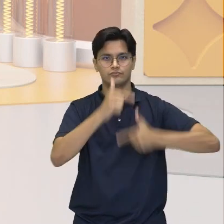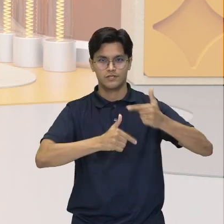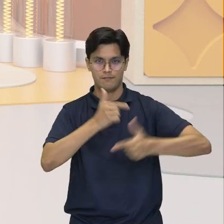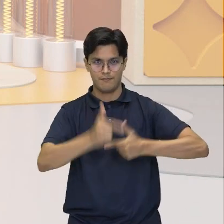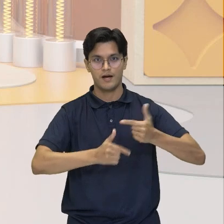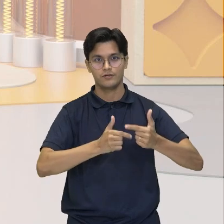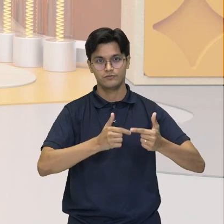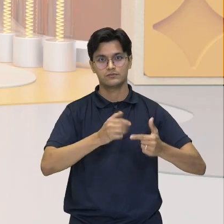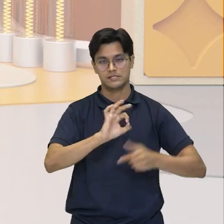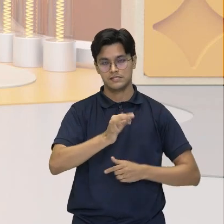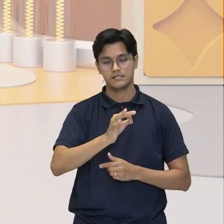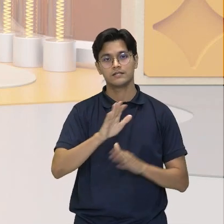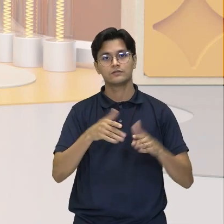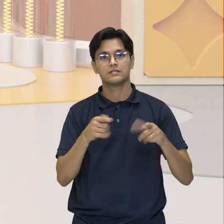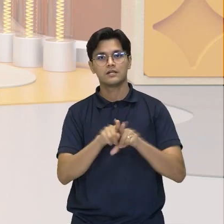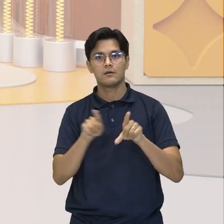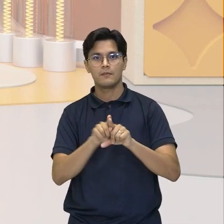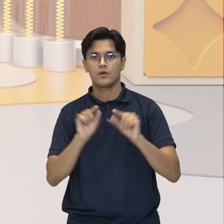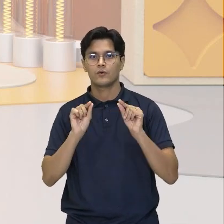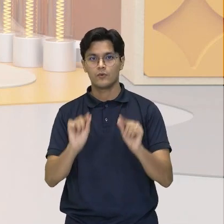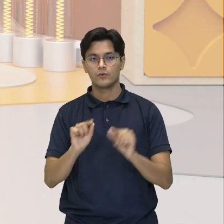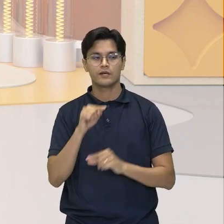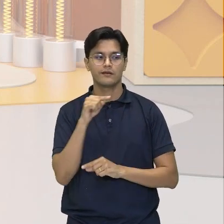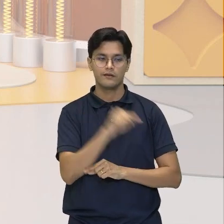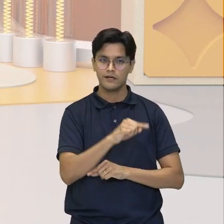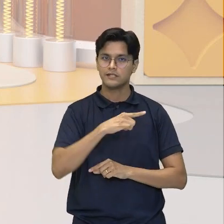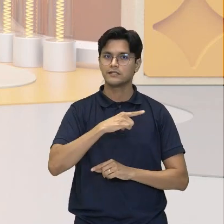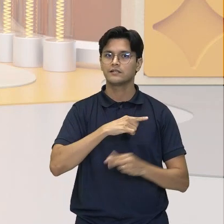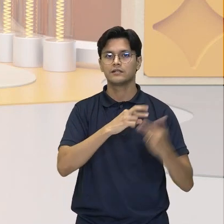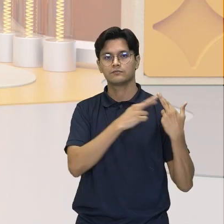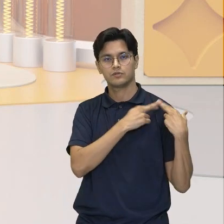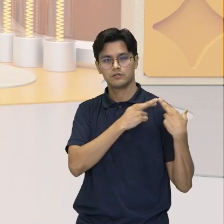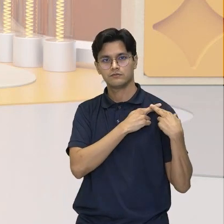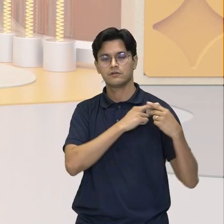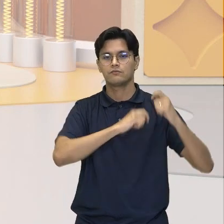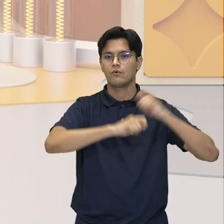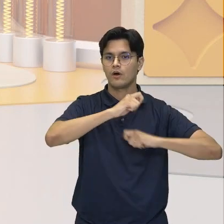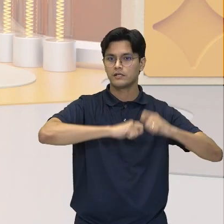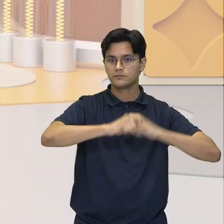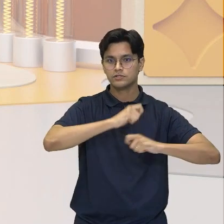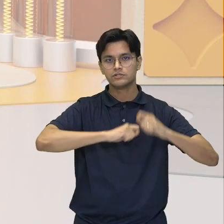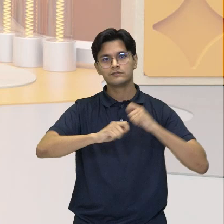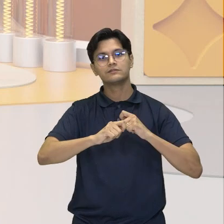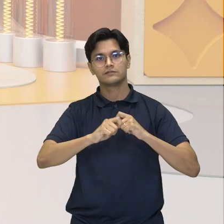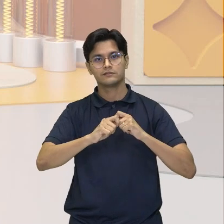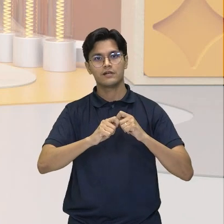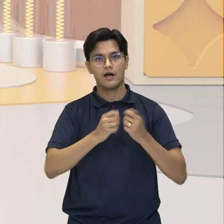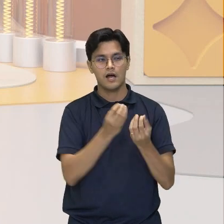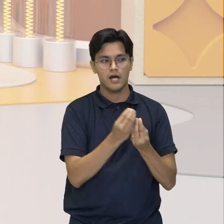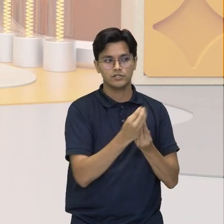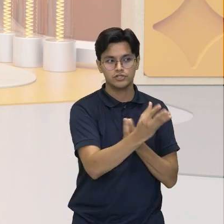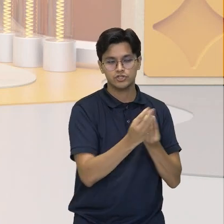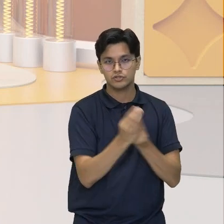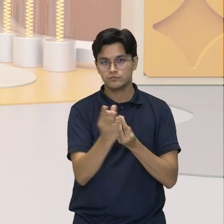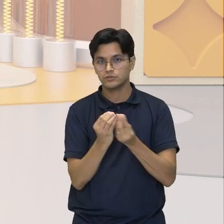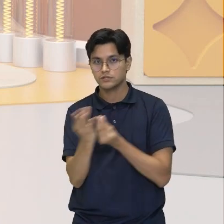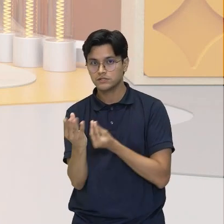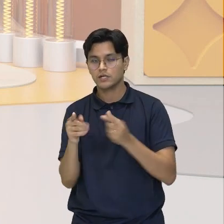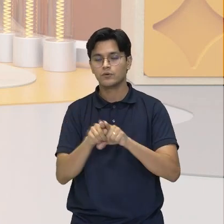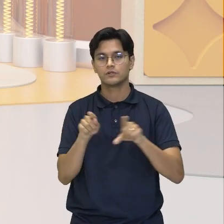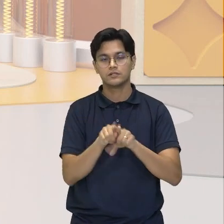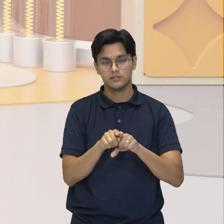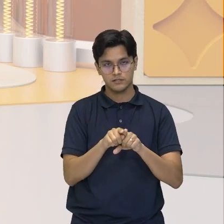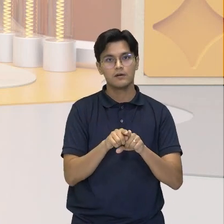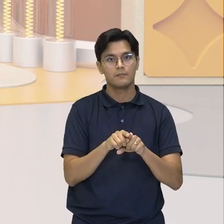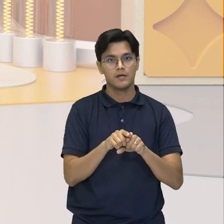Além disso, ele iria administrar a distribuição e locação dos indígenas